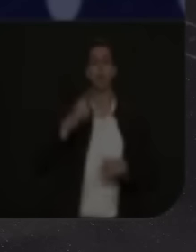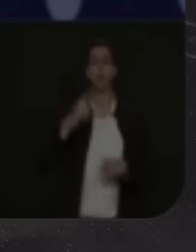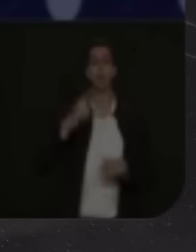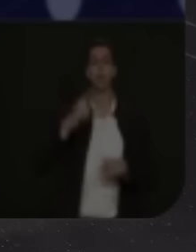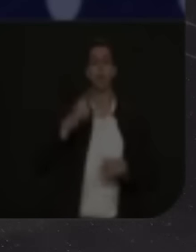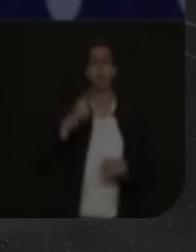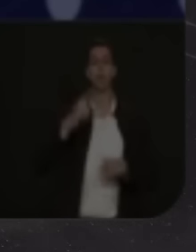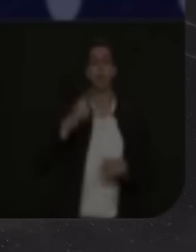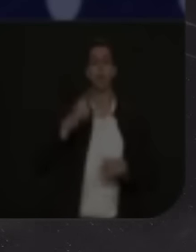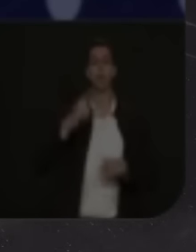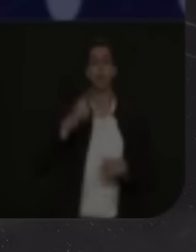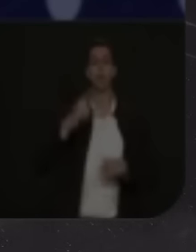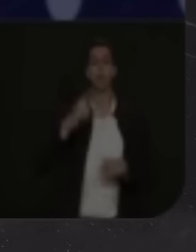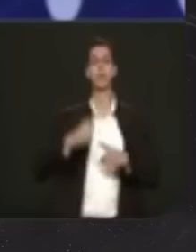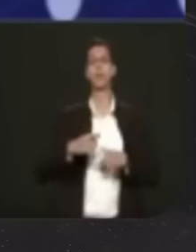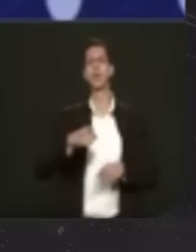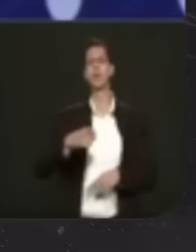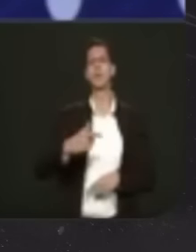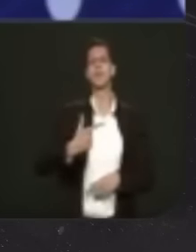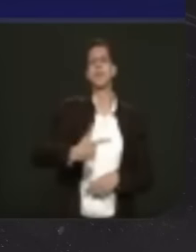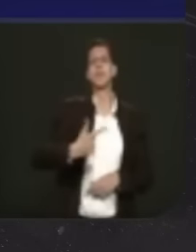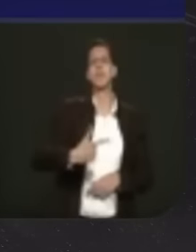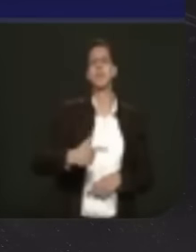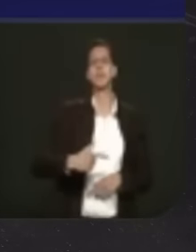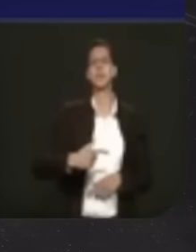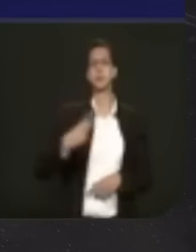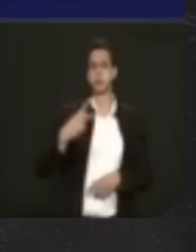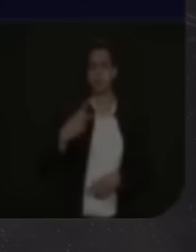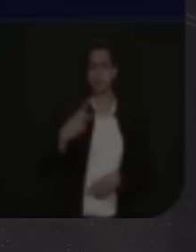já até esqueci o nome graças a